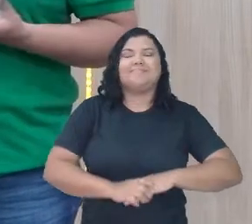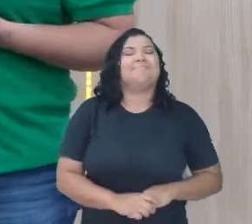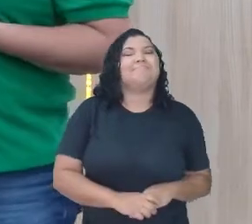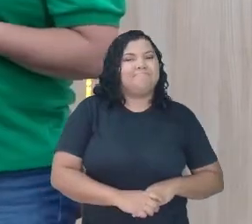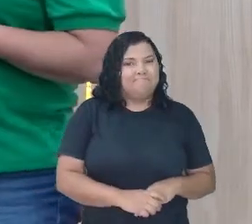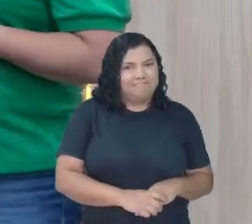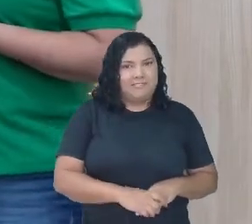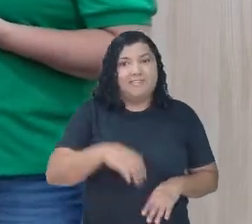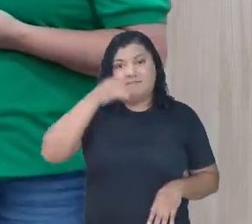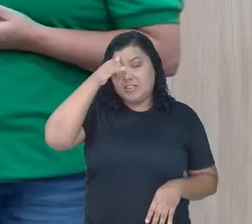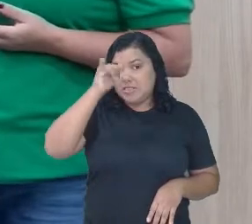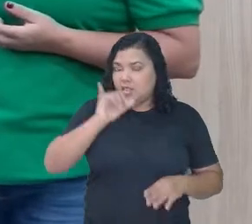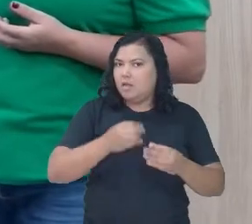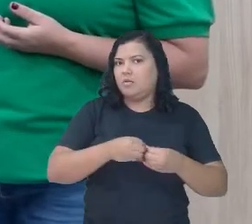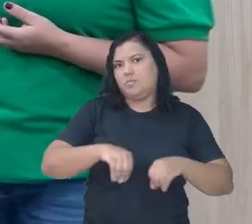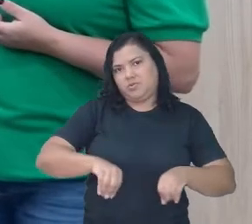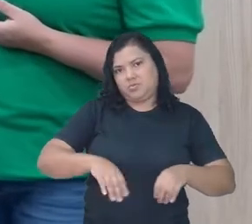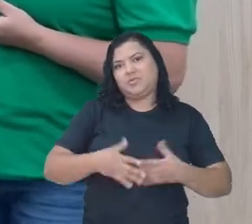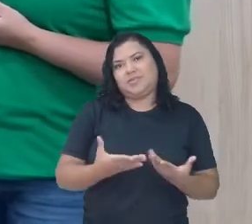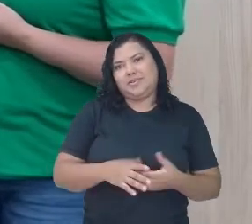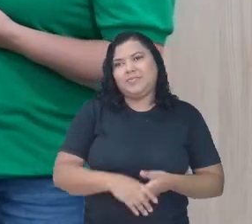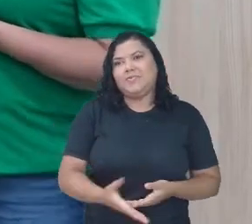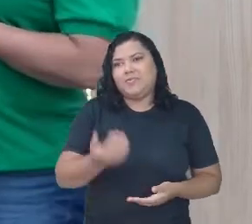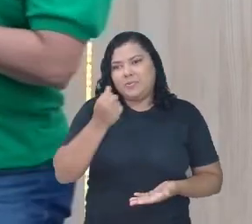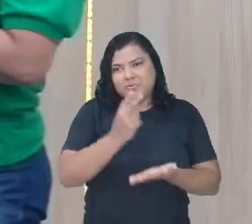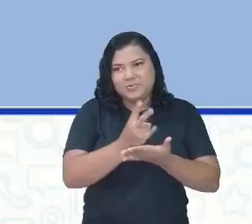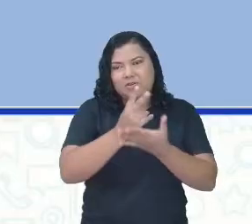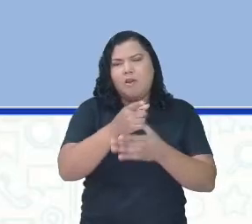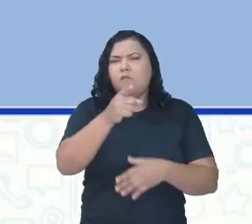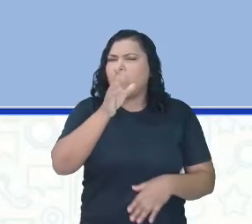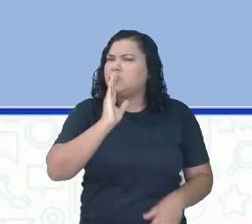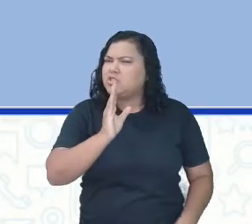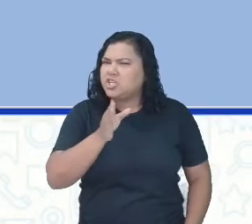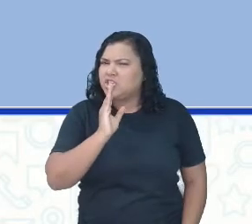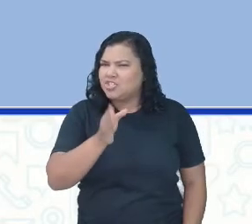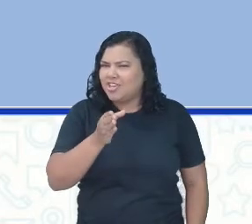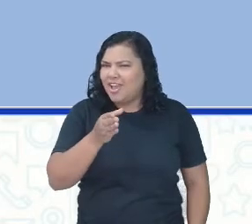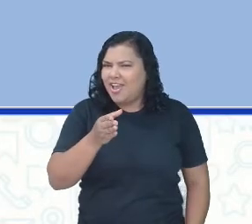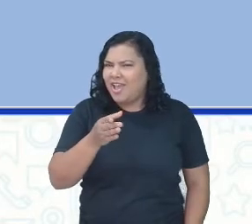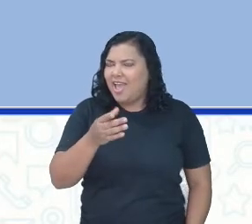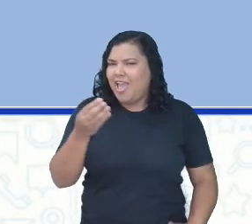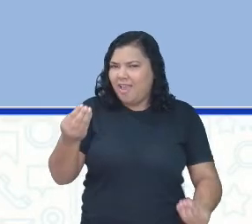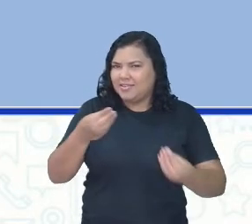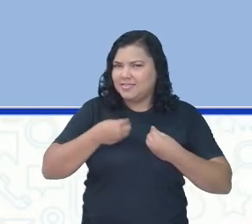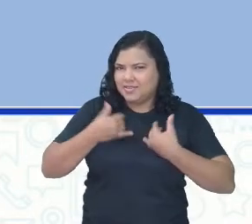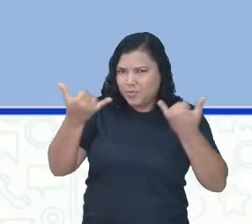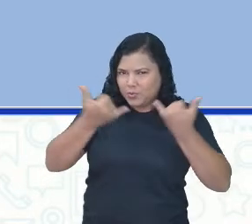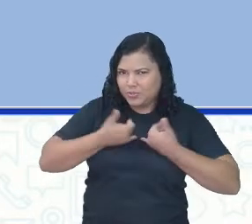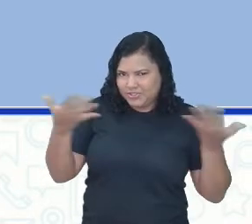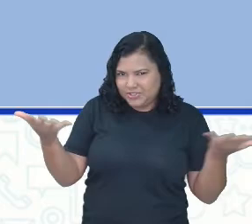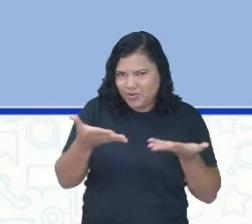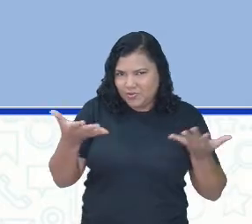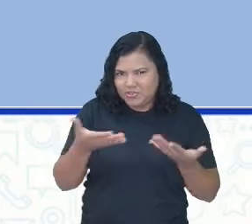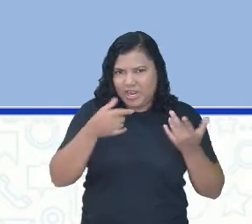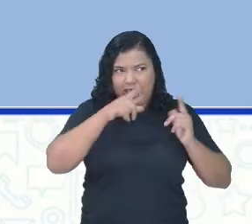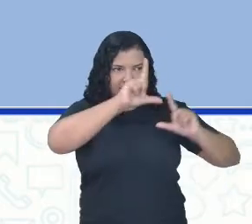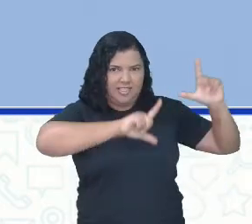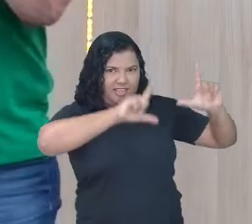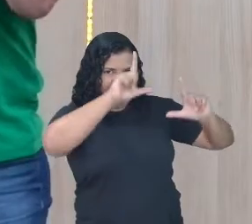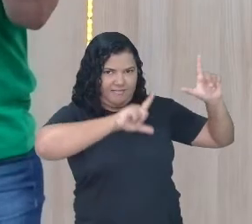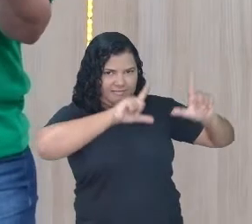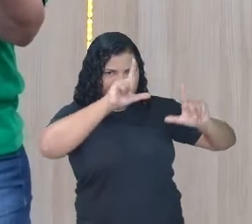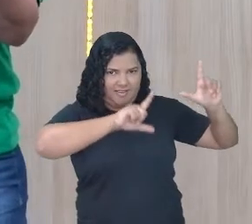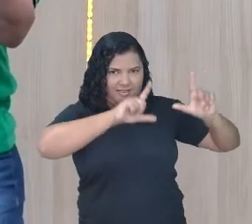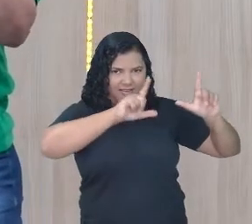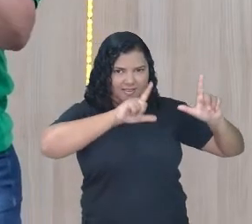tem. E essa é a verdade. Vamos seguindo. Você já ouviu uma notícia hoje? E aí? A TV estava